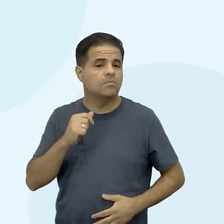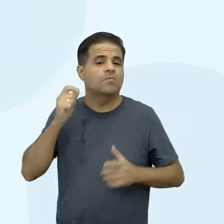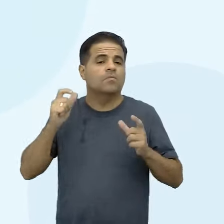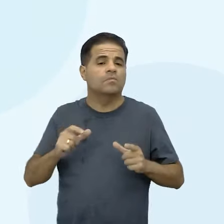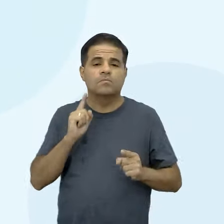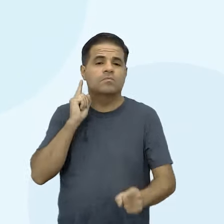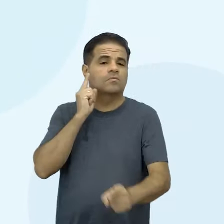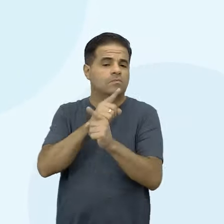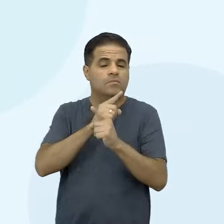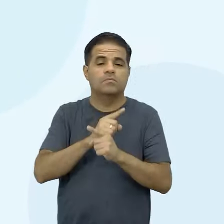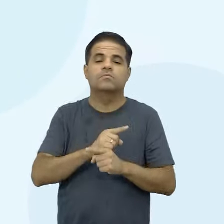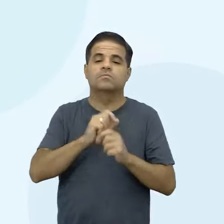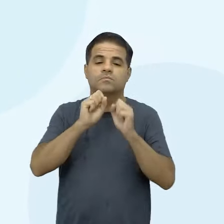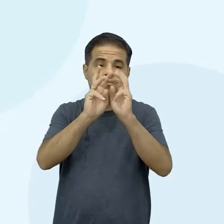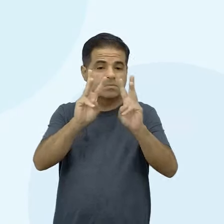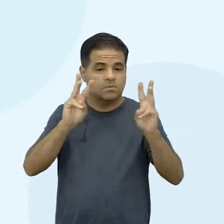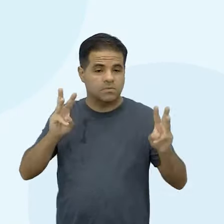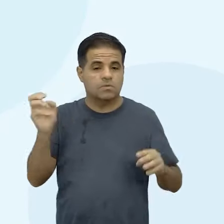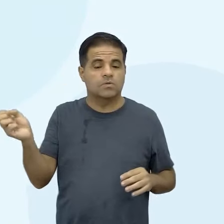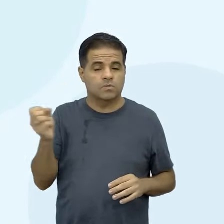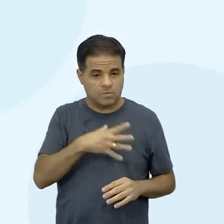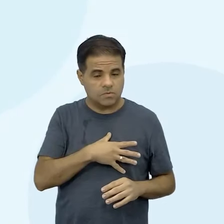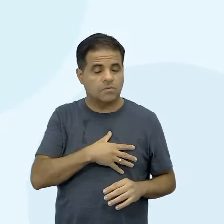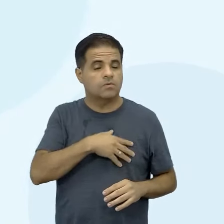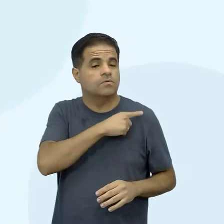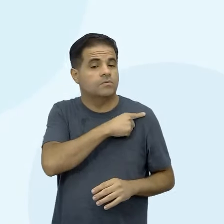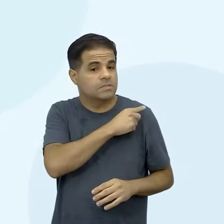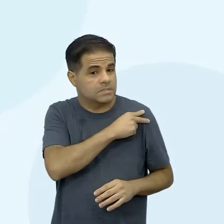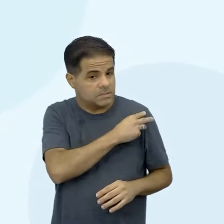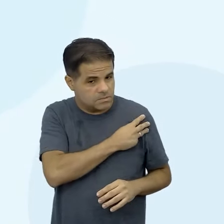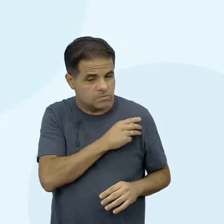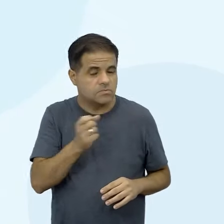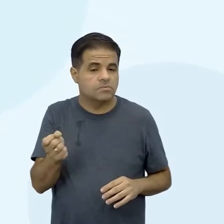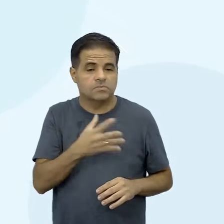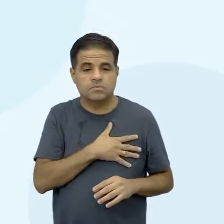Onde encontrar? No site do Novo Ensino Médio, olha só,